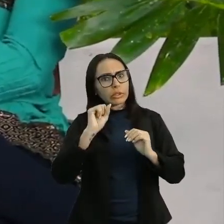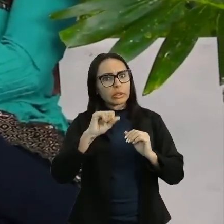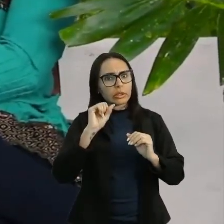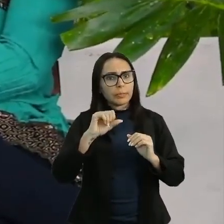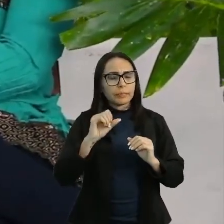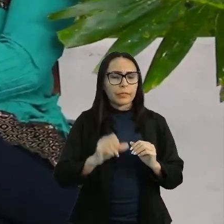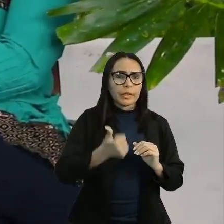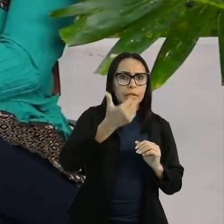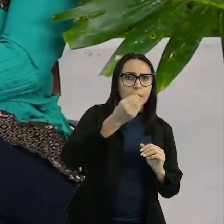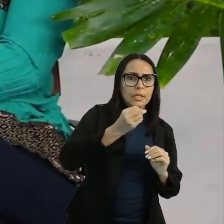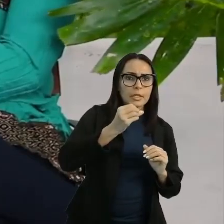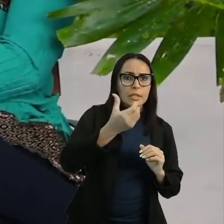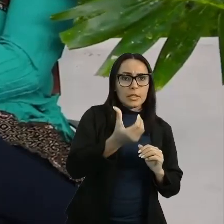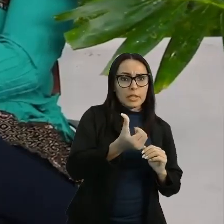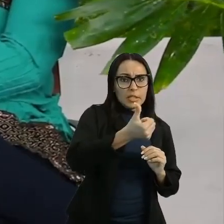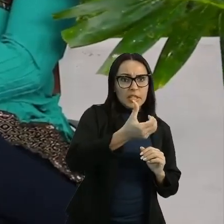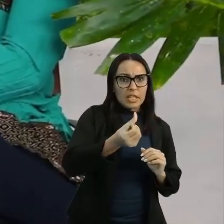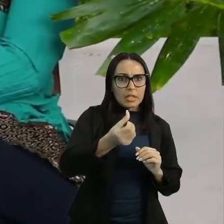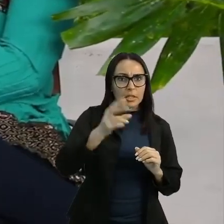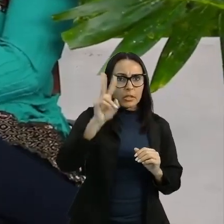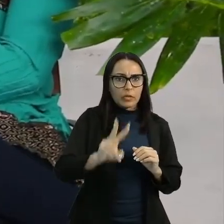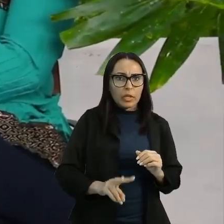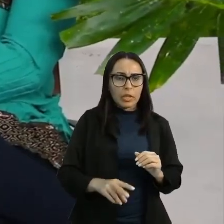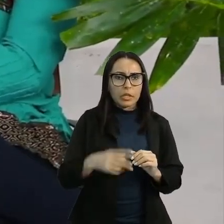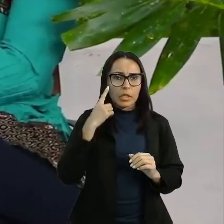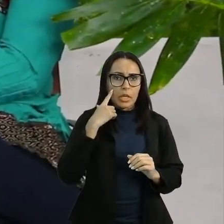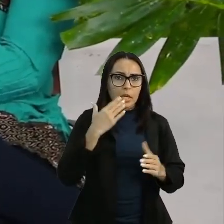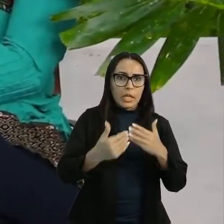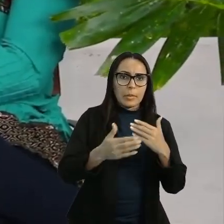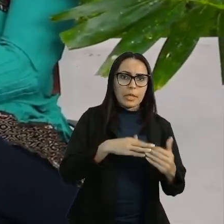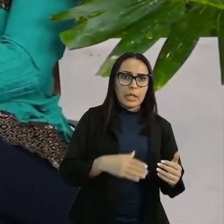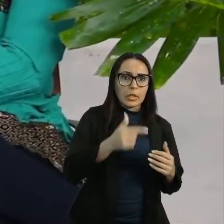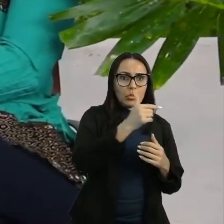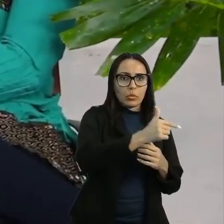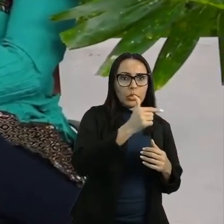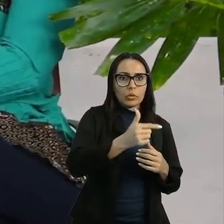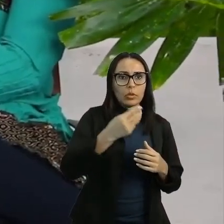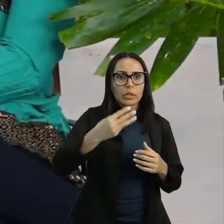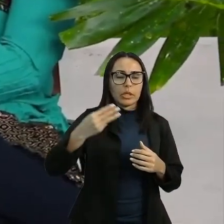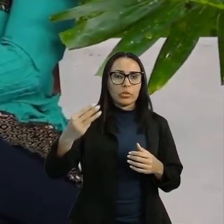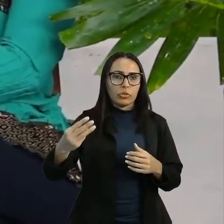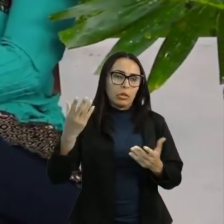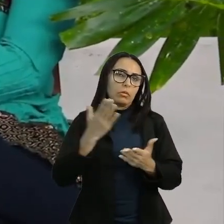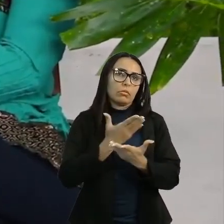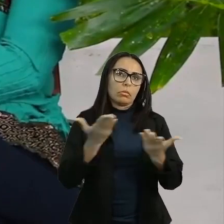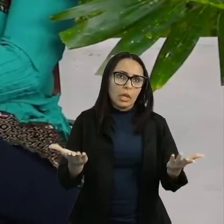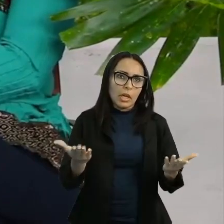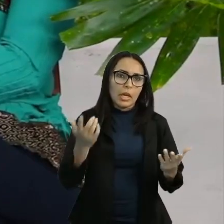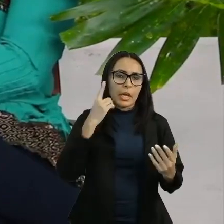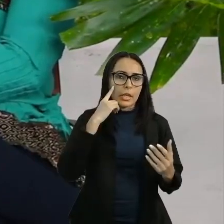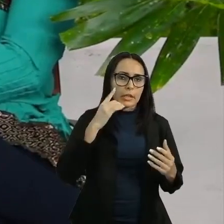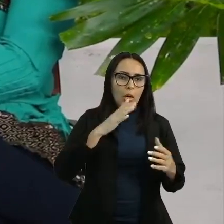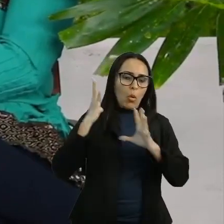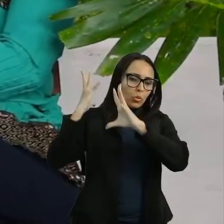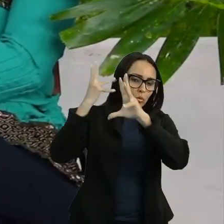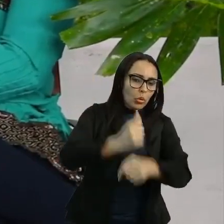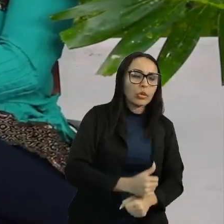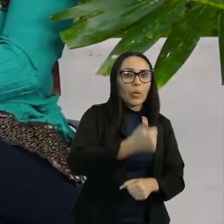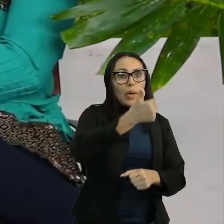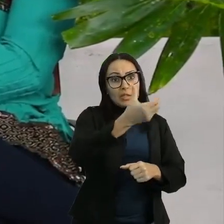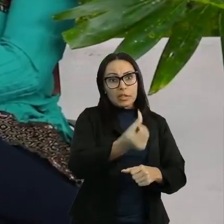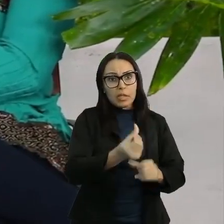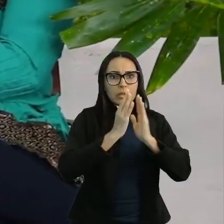de fato, adorei. Mas qual é o nome, assim, na curiosidade? O nome que a gente poderia dizer é o nome civil teu? Meu nome civil é Melina Angélica e desde